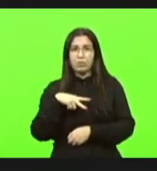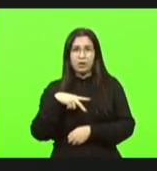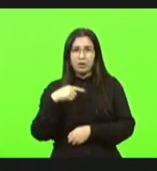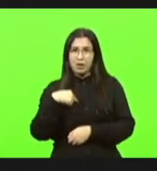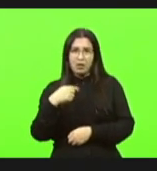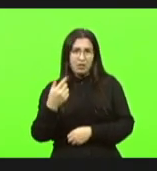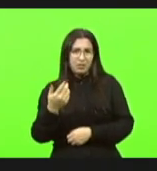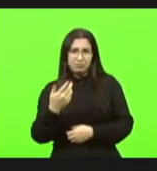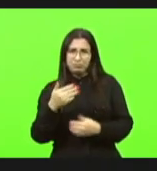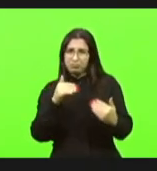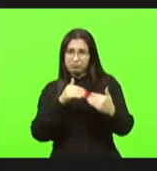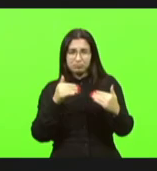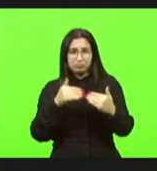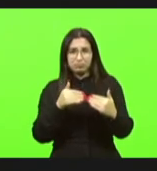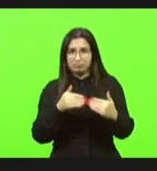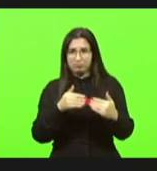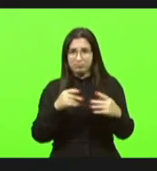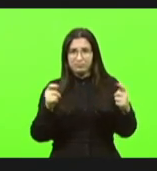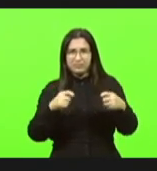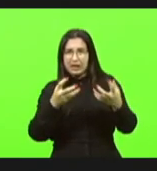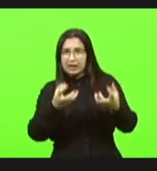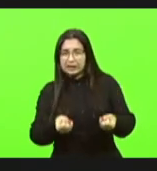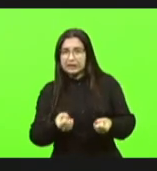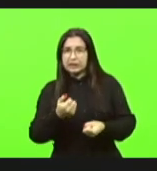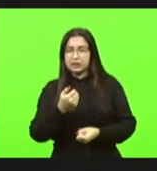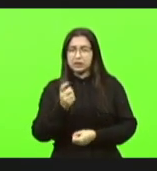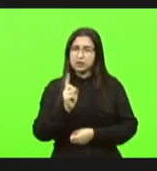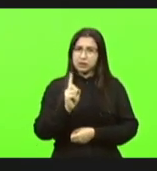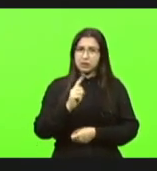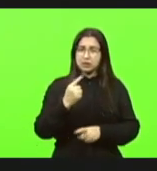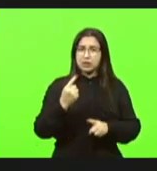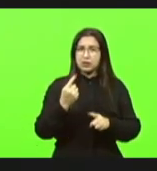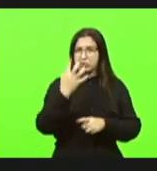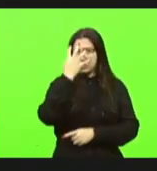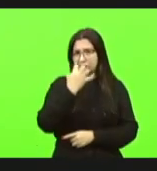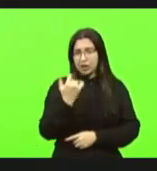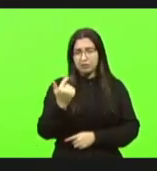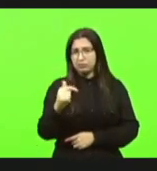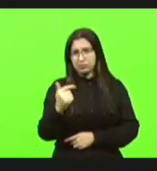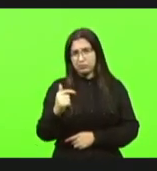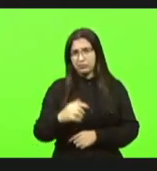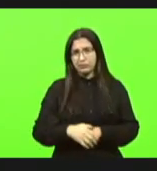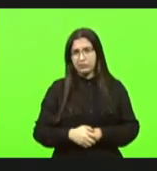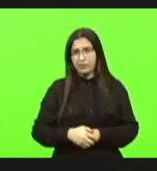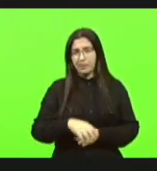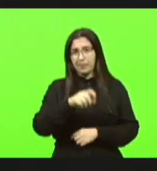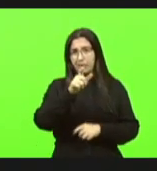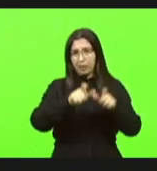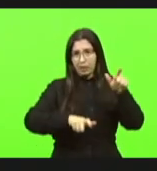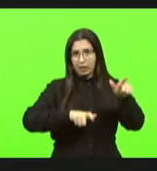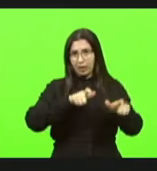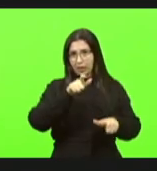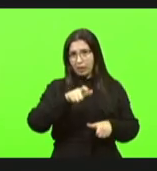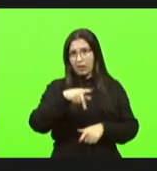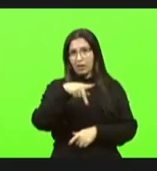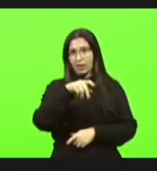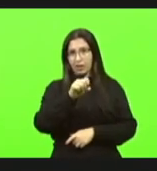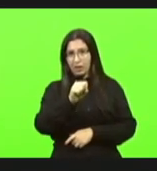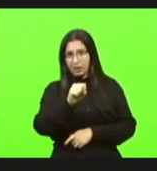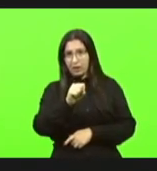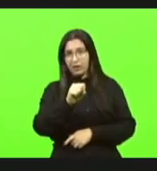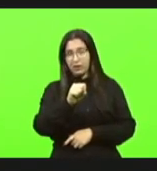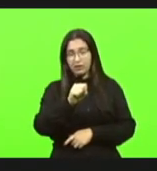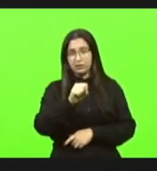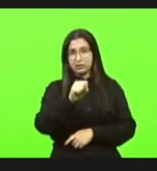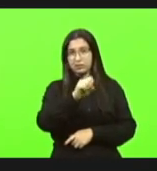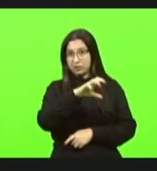é ser levado em consideração e que fosse considerado pelo menos série Como eu disse não foi o Catarinense que já comprou isso e